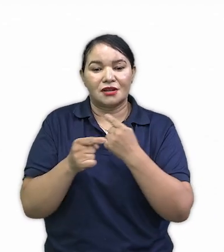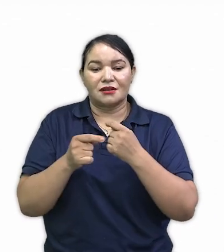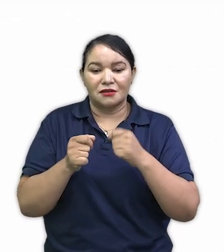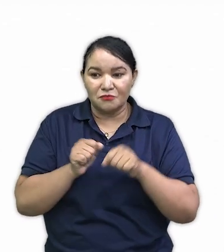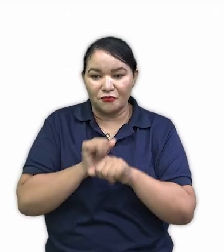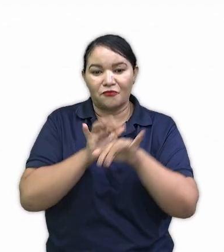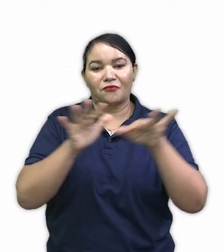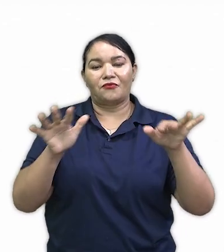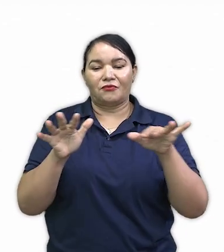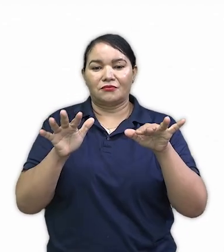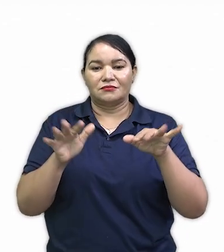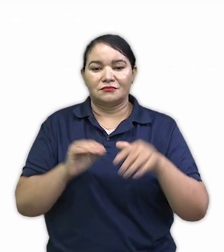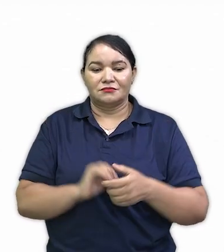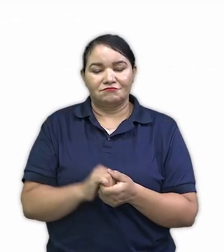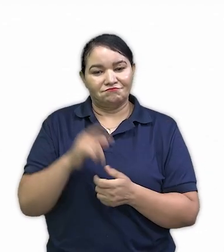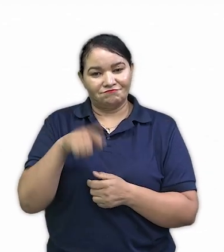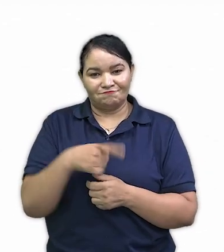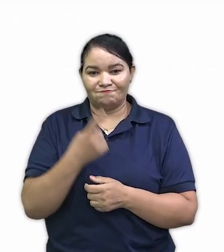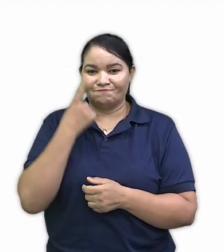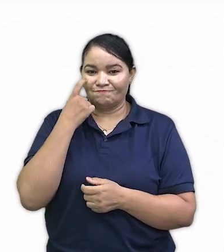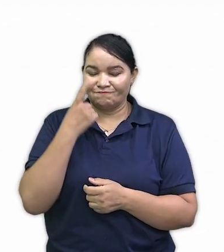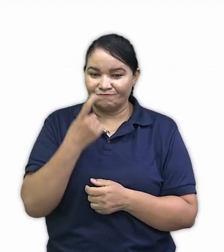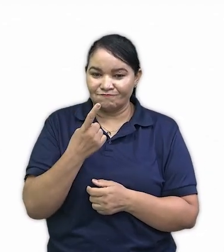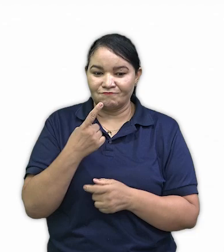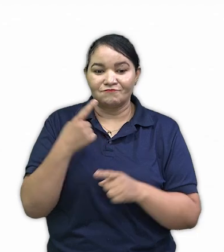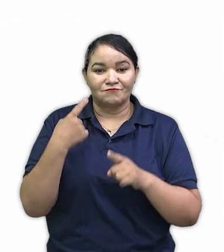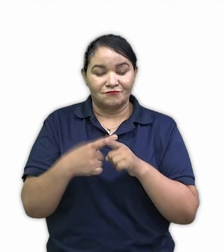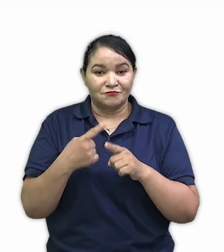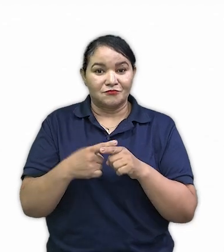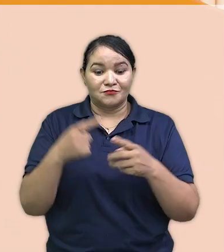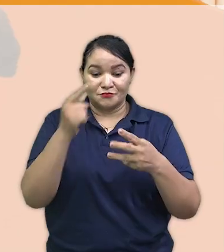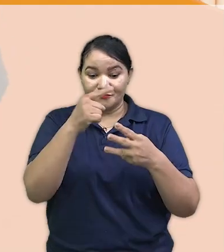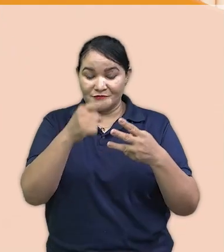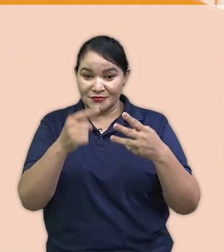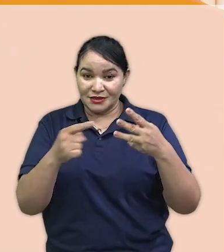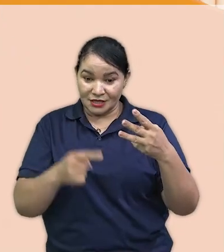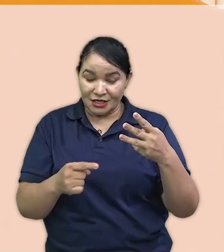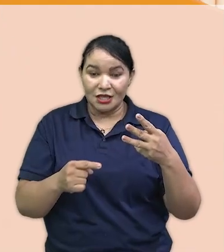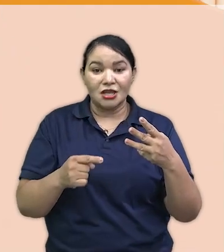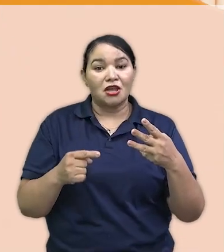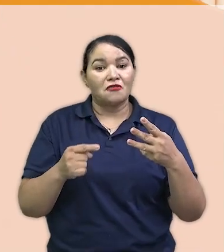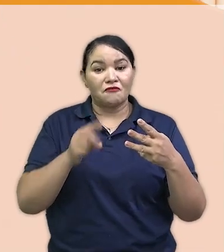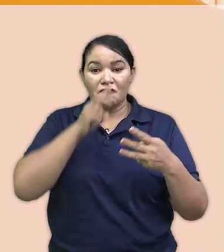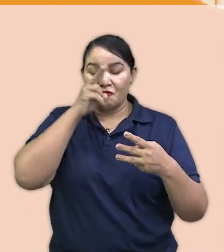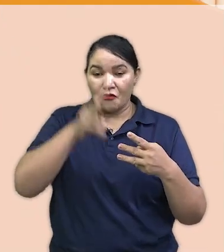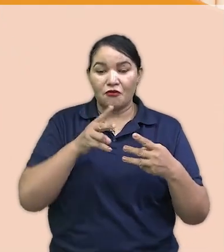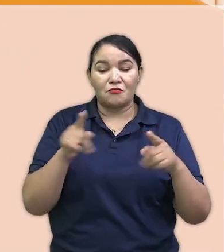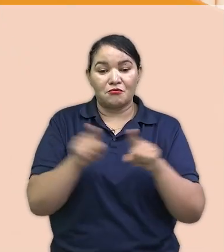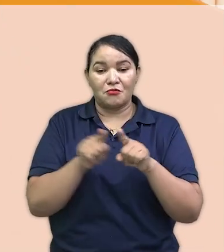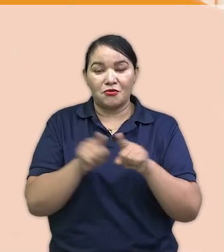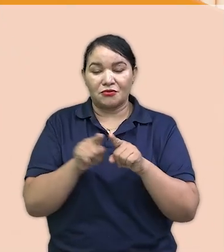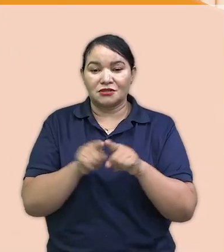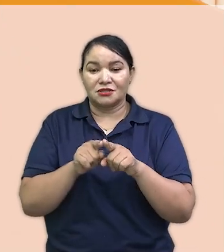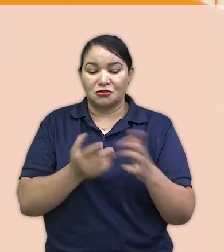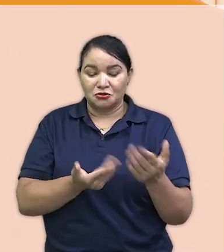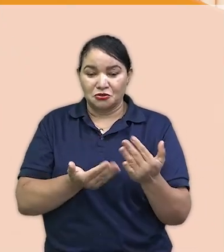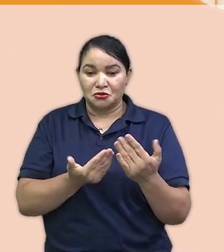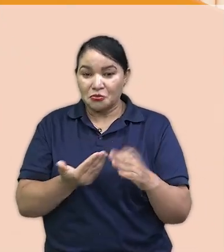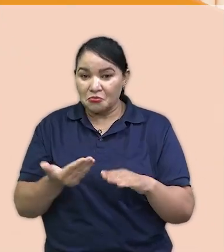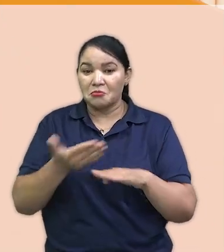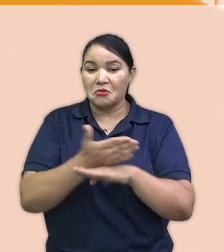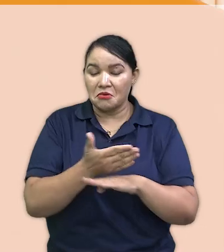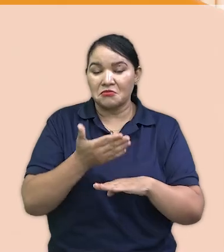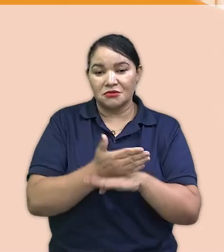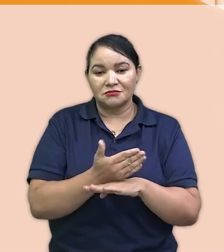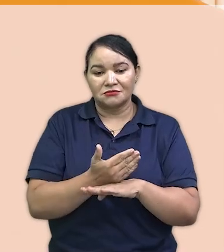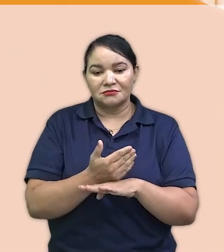que coisa interessante isso daí, né? São 3 pontos fortes do engajamento da juventude.